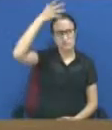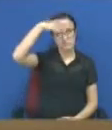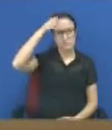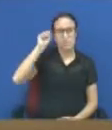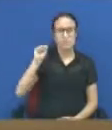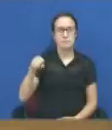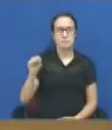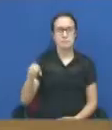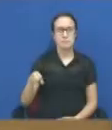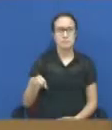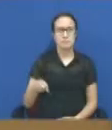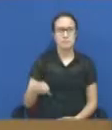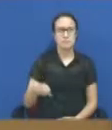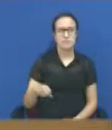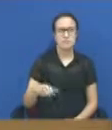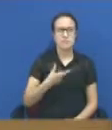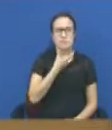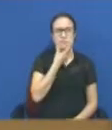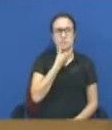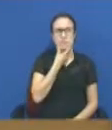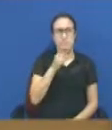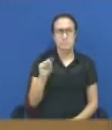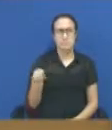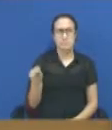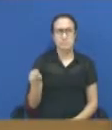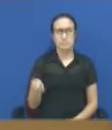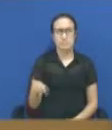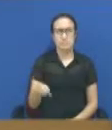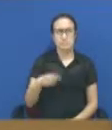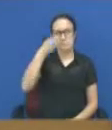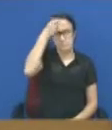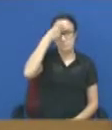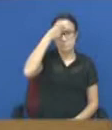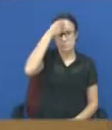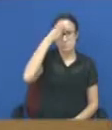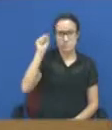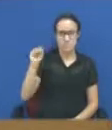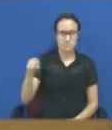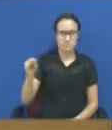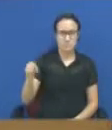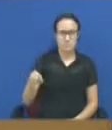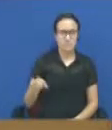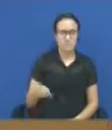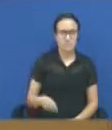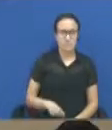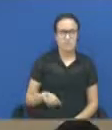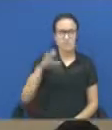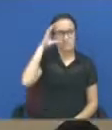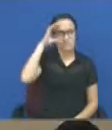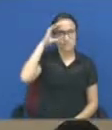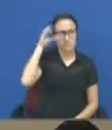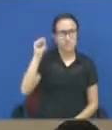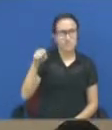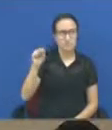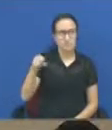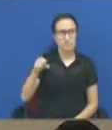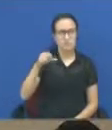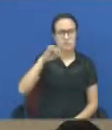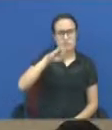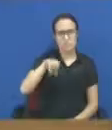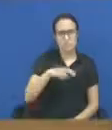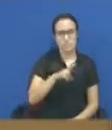Sim. Vereadora Érica Monteiro. Sim. Vereador Jorge Freitas. Sim. José Couto. Sim. José